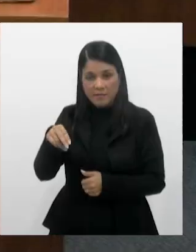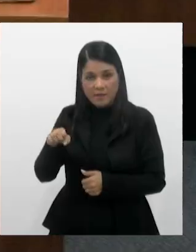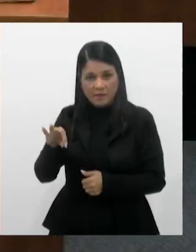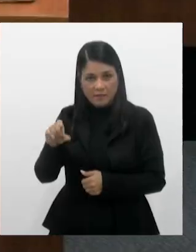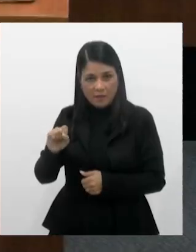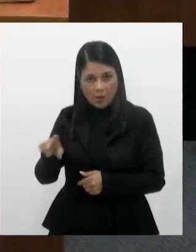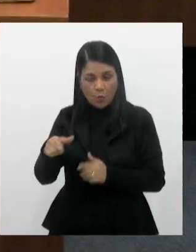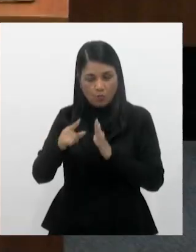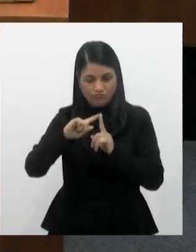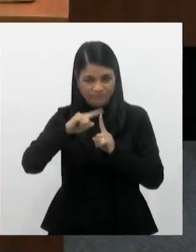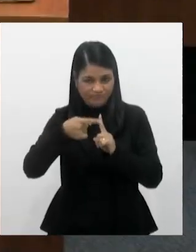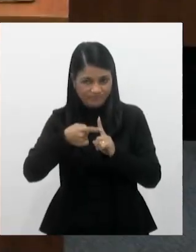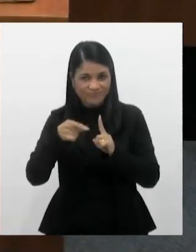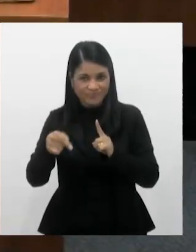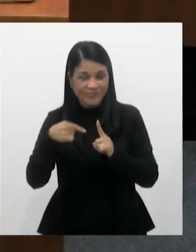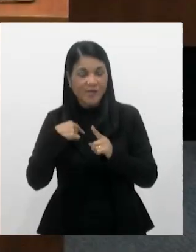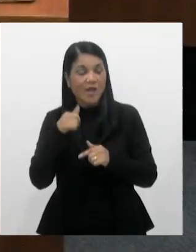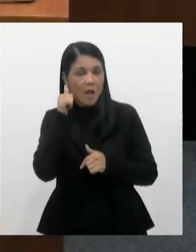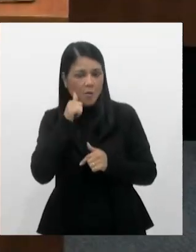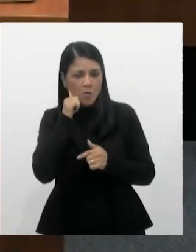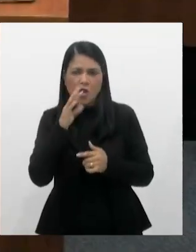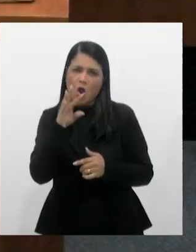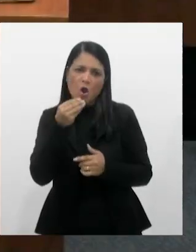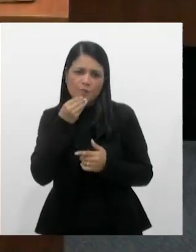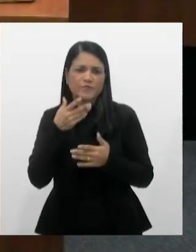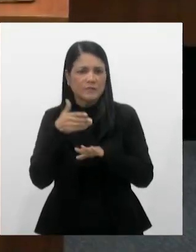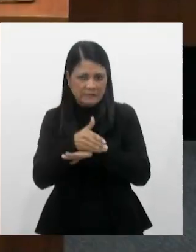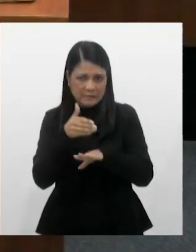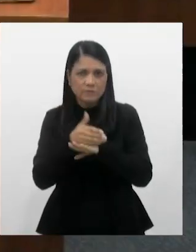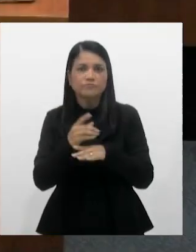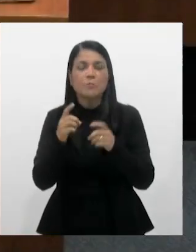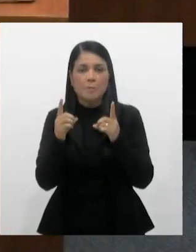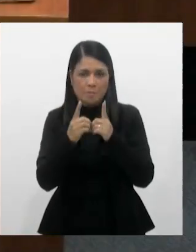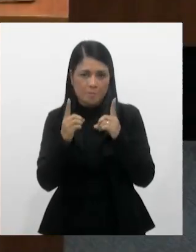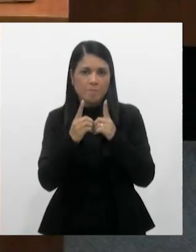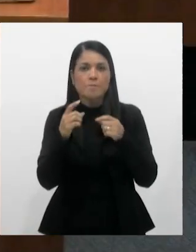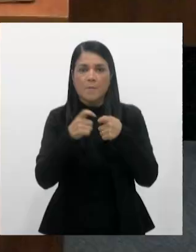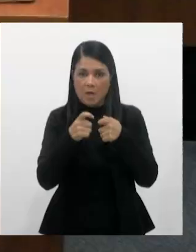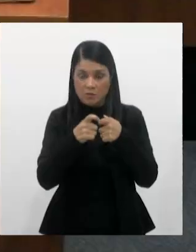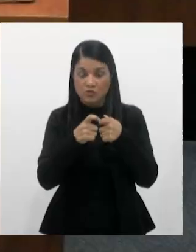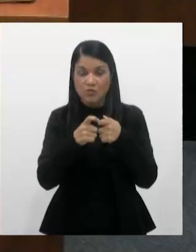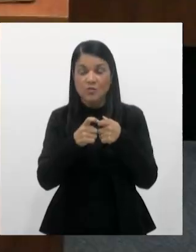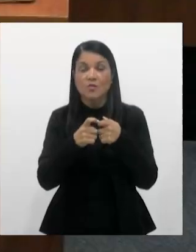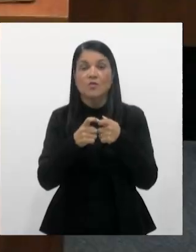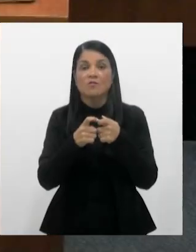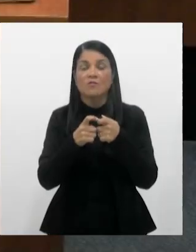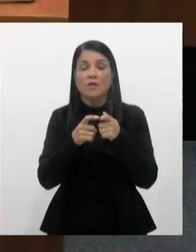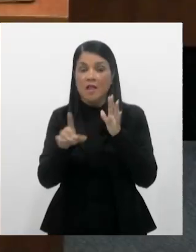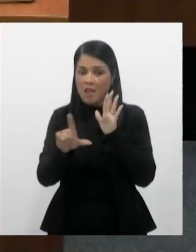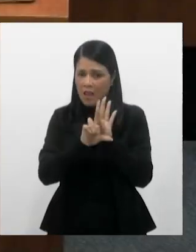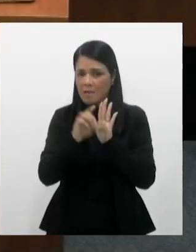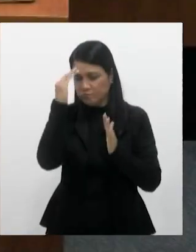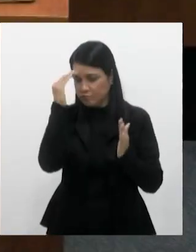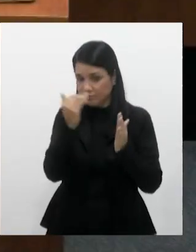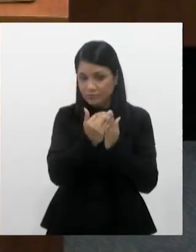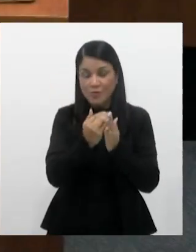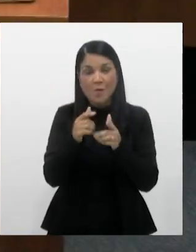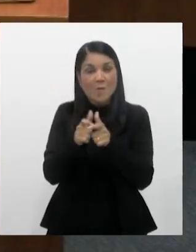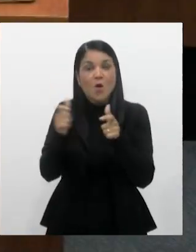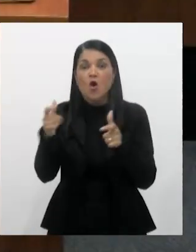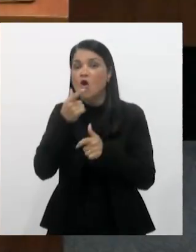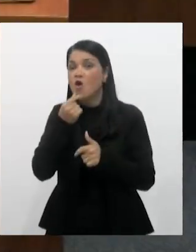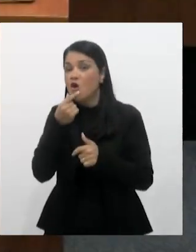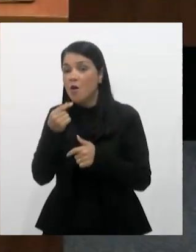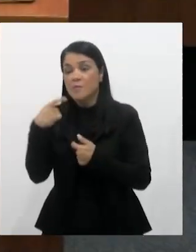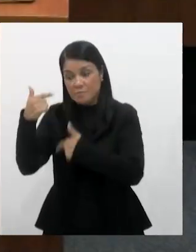vai à consulta porque está tudo dentro da lei. Mas a gente sabe muito bem que a maioria dos homens são pessoas assalariadas